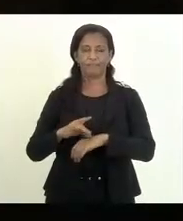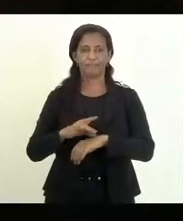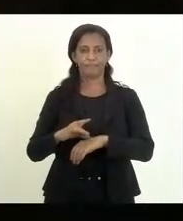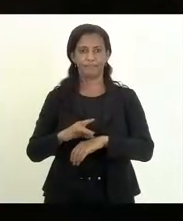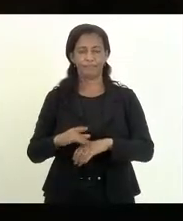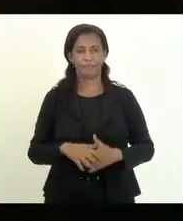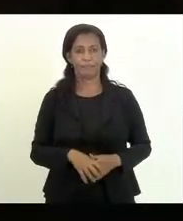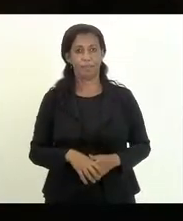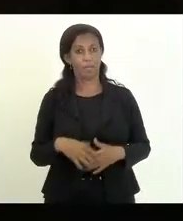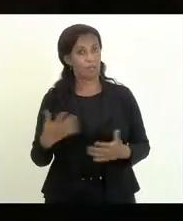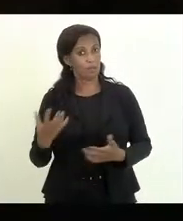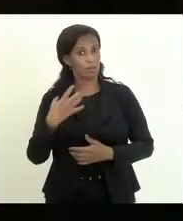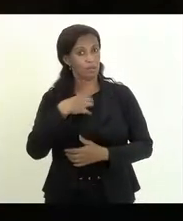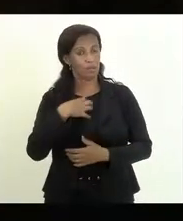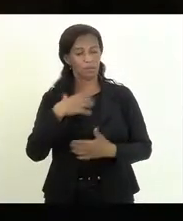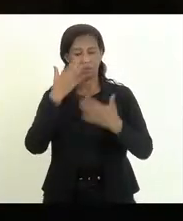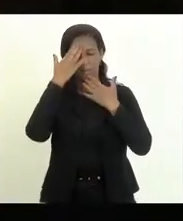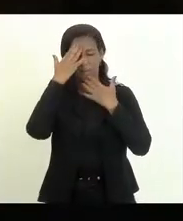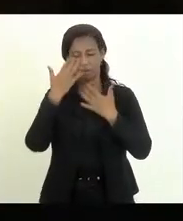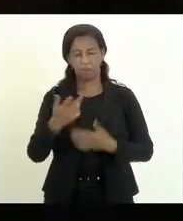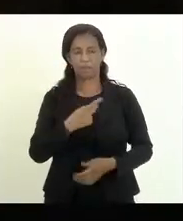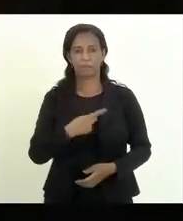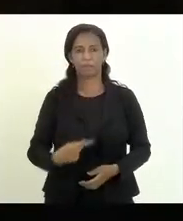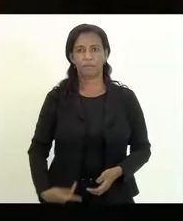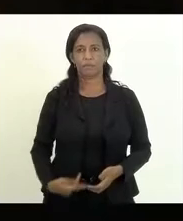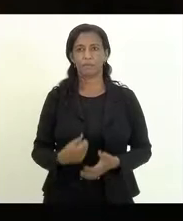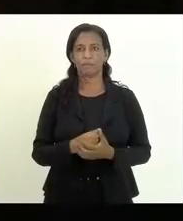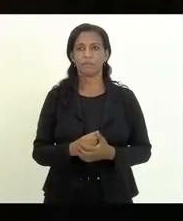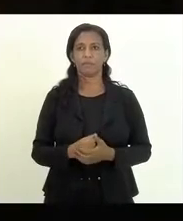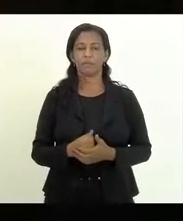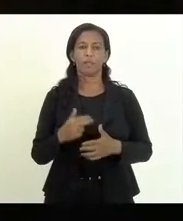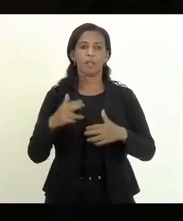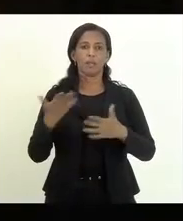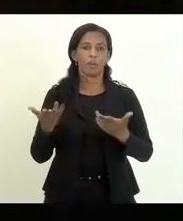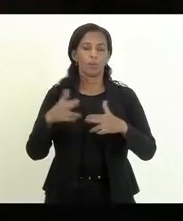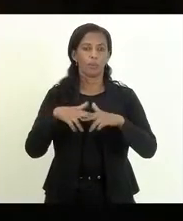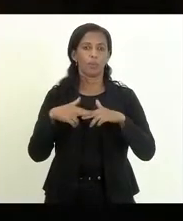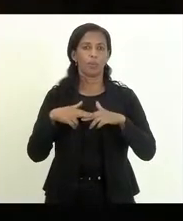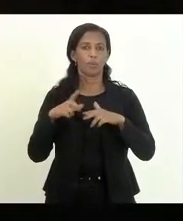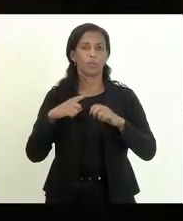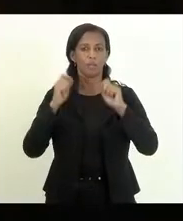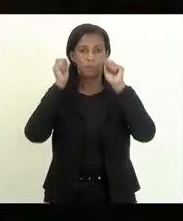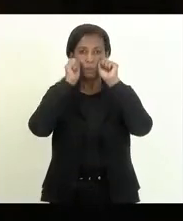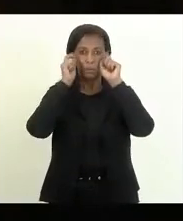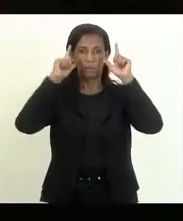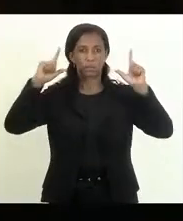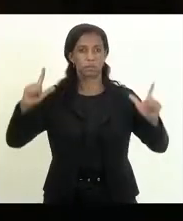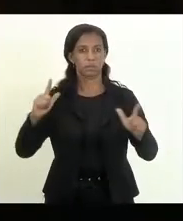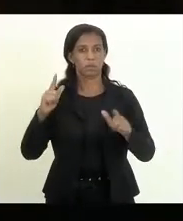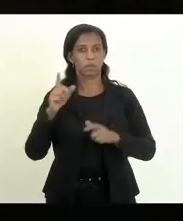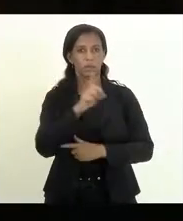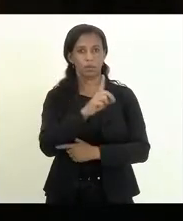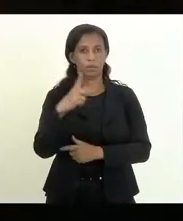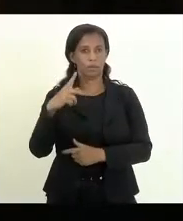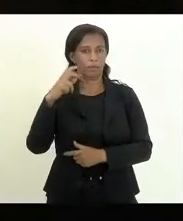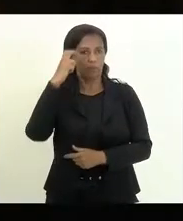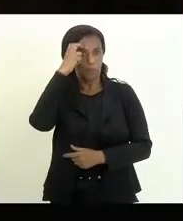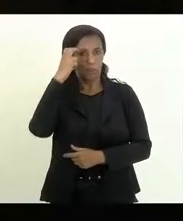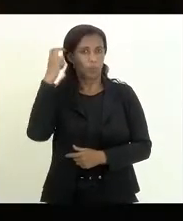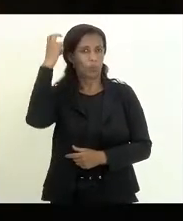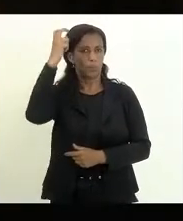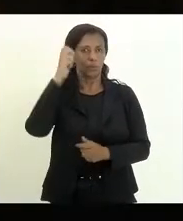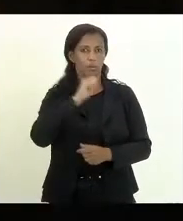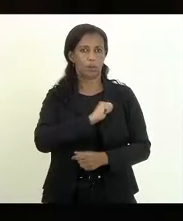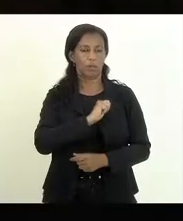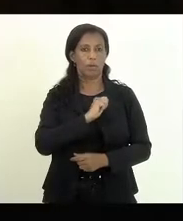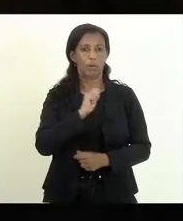sentido, fundamental, quero agradecer ao senhor presidente por ter despertado no Departamento Cultural da Alerj